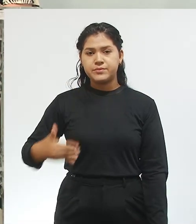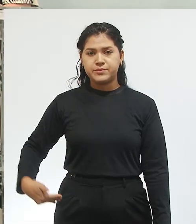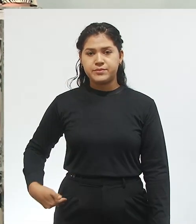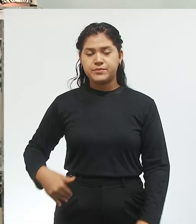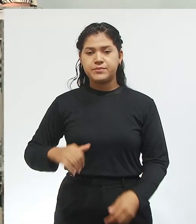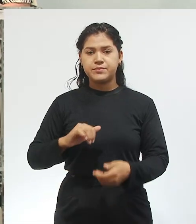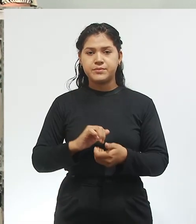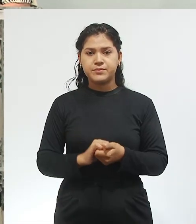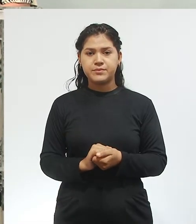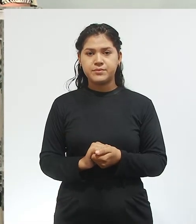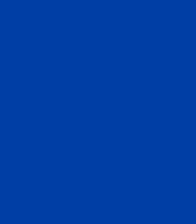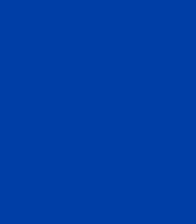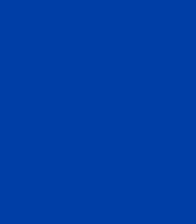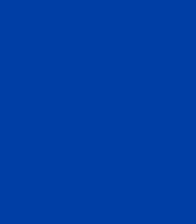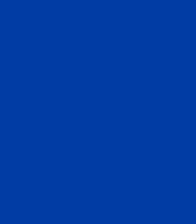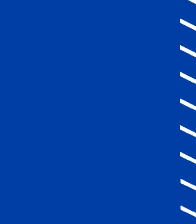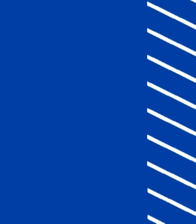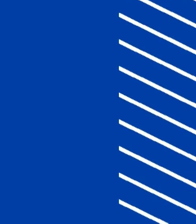serviço público.